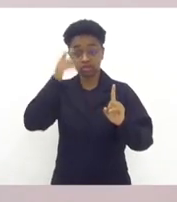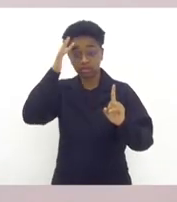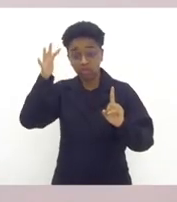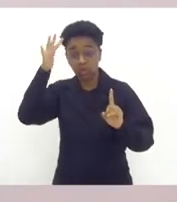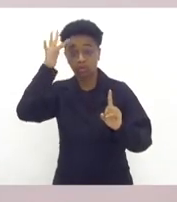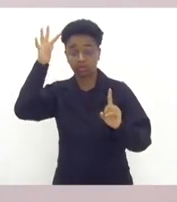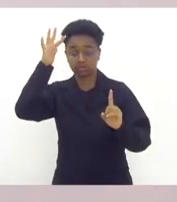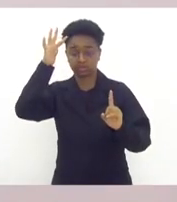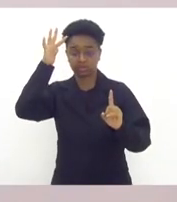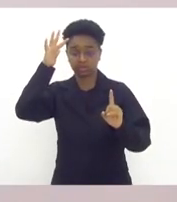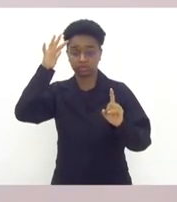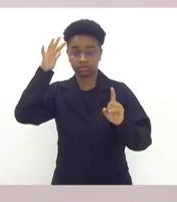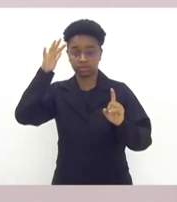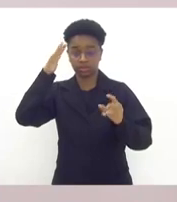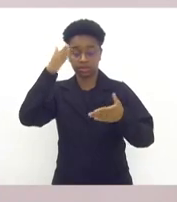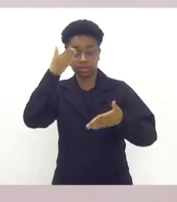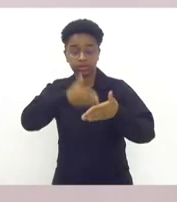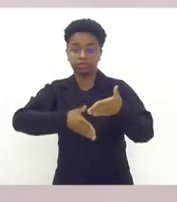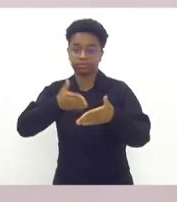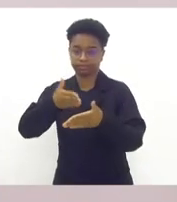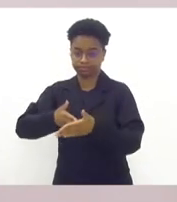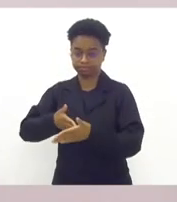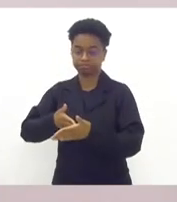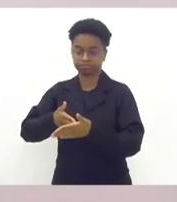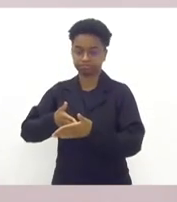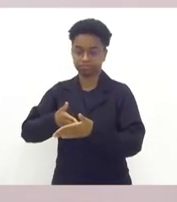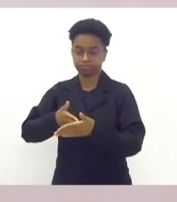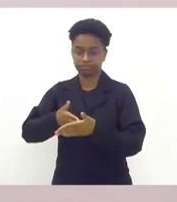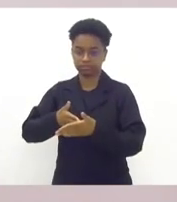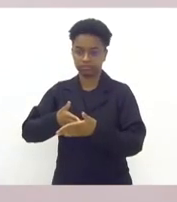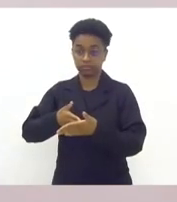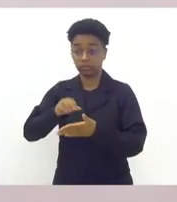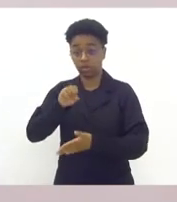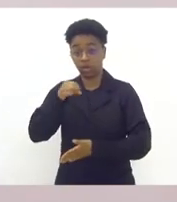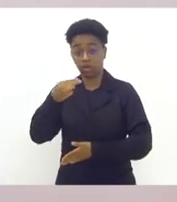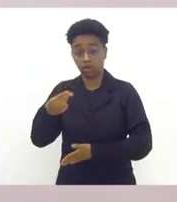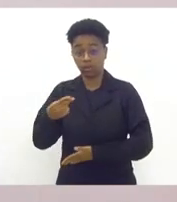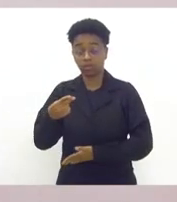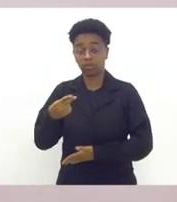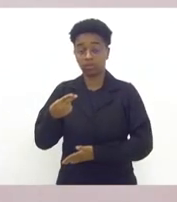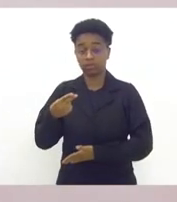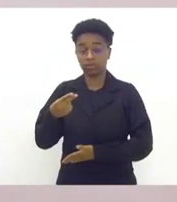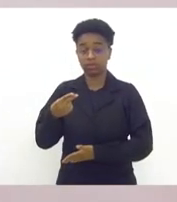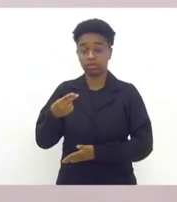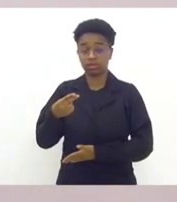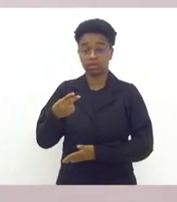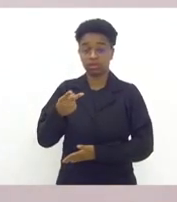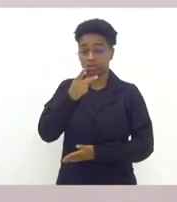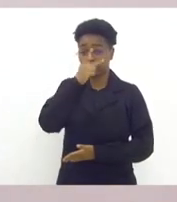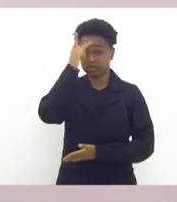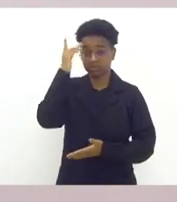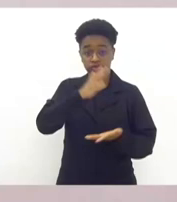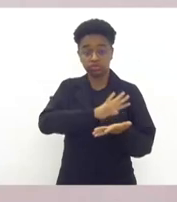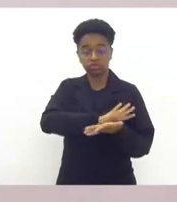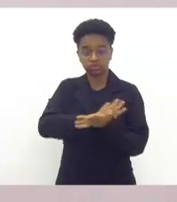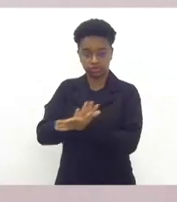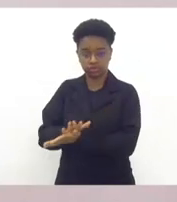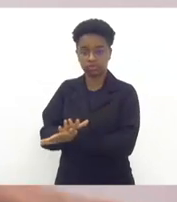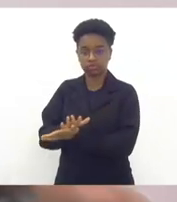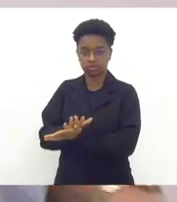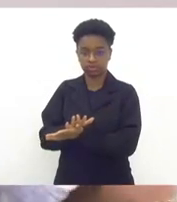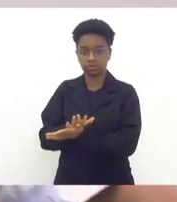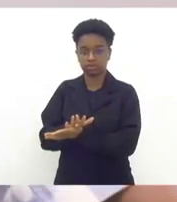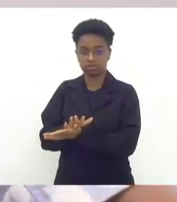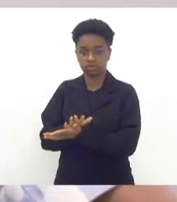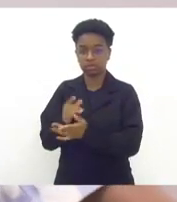sonhos que foram interrompidos, né? Ou quando vidas que foram completamente destruídas, que o senhor não